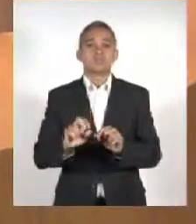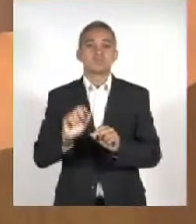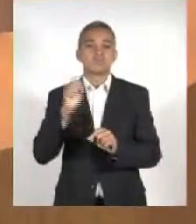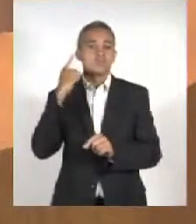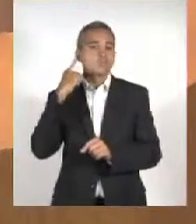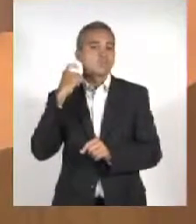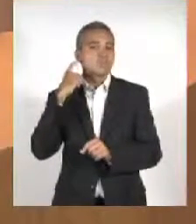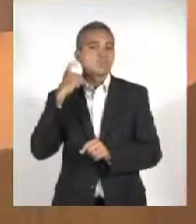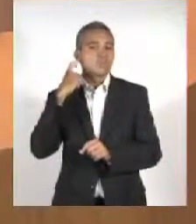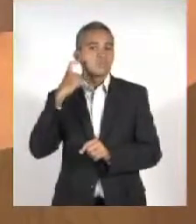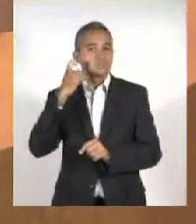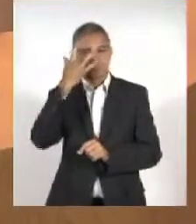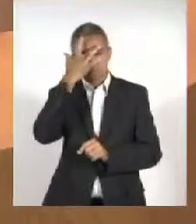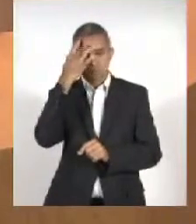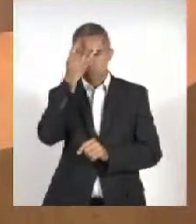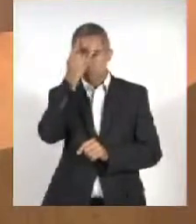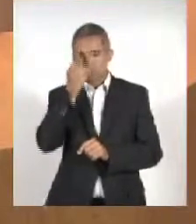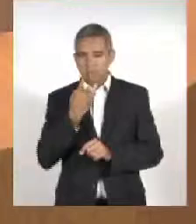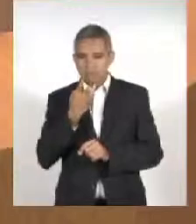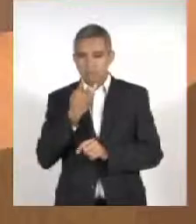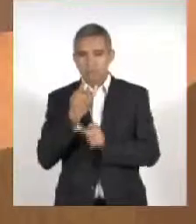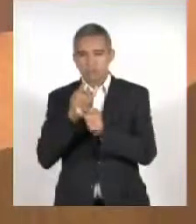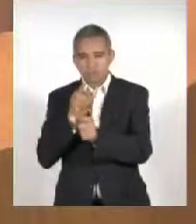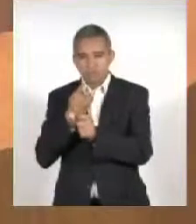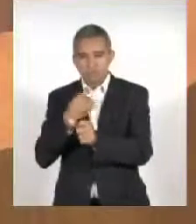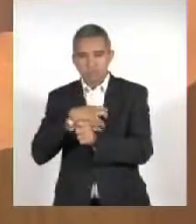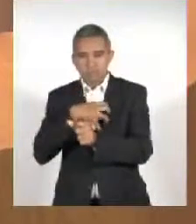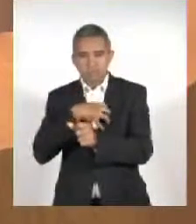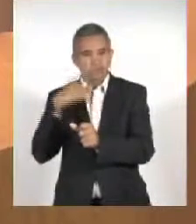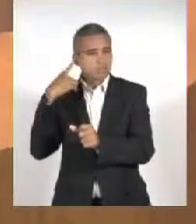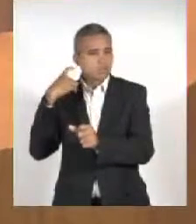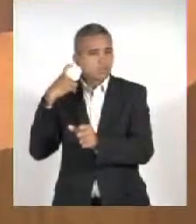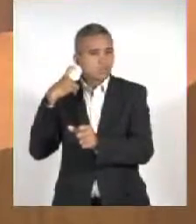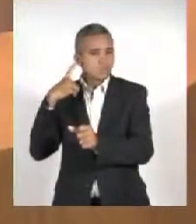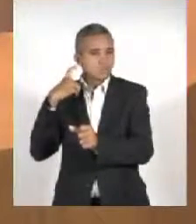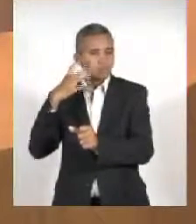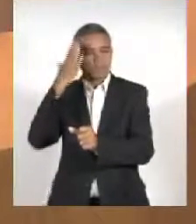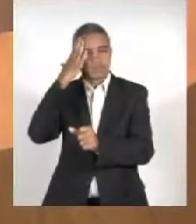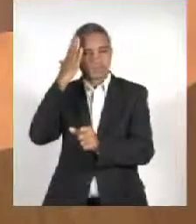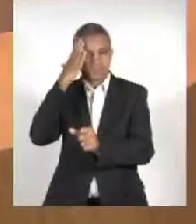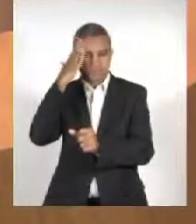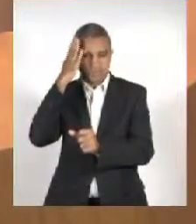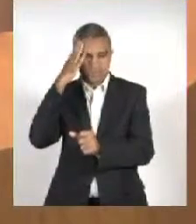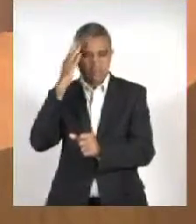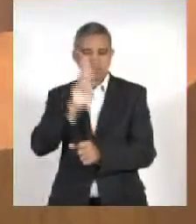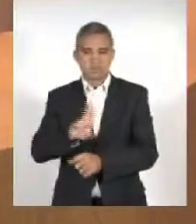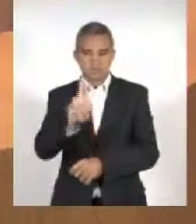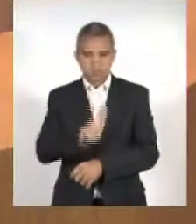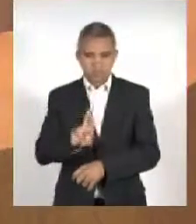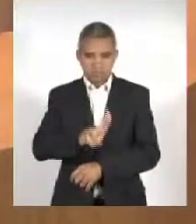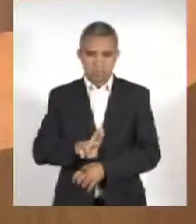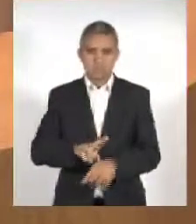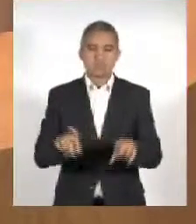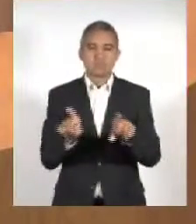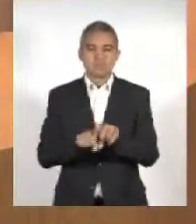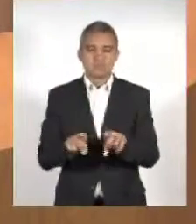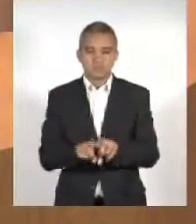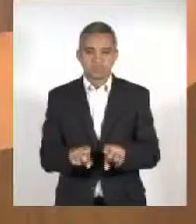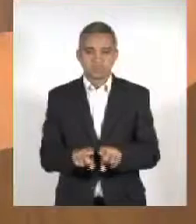que as pessoas com deficiência visual, elas possam utilizar esse sinal, esse semáforo, e possam